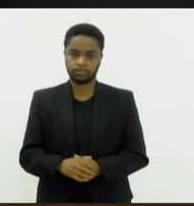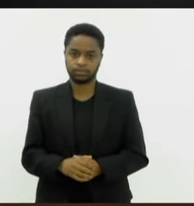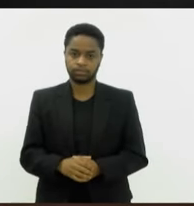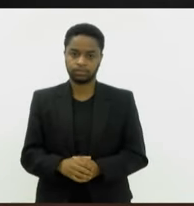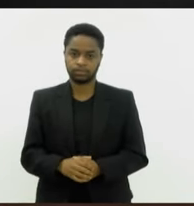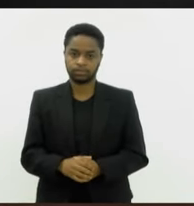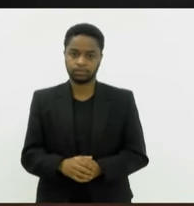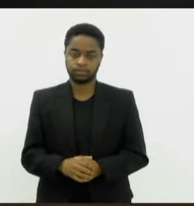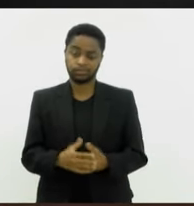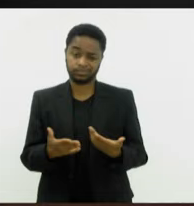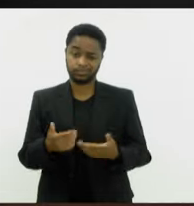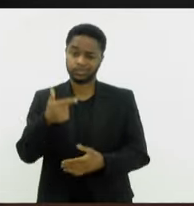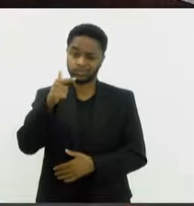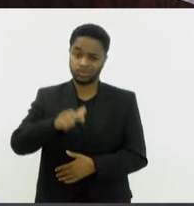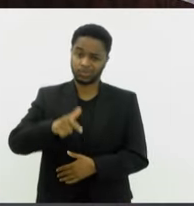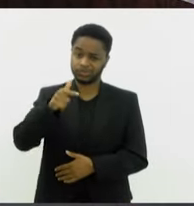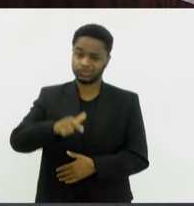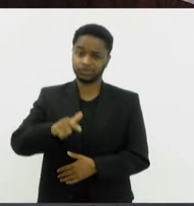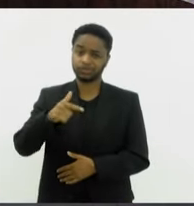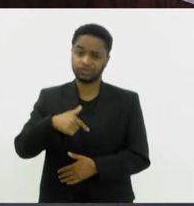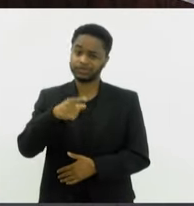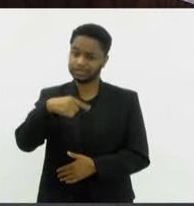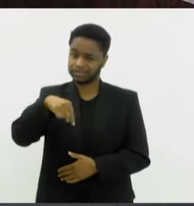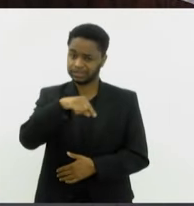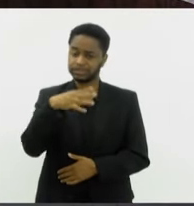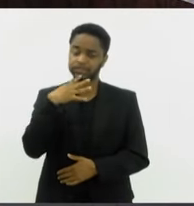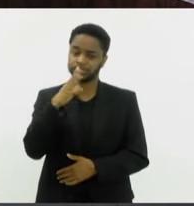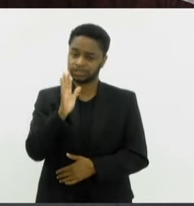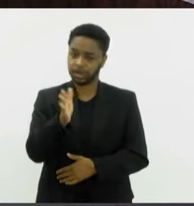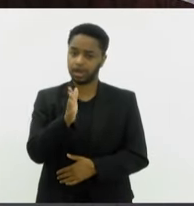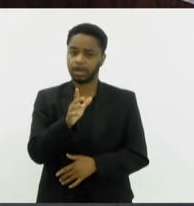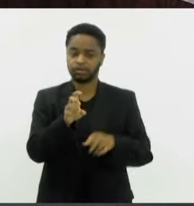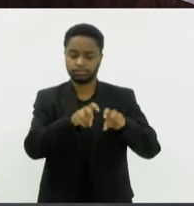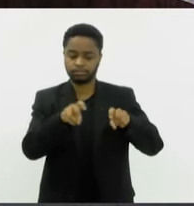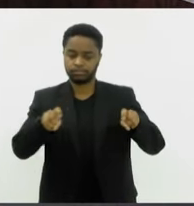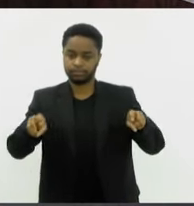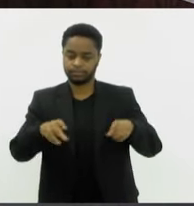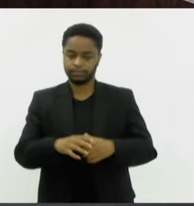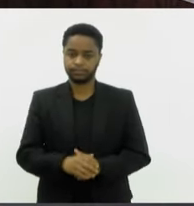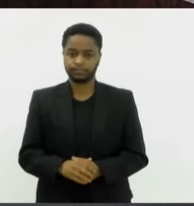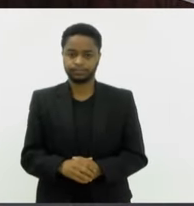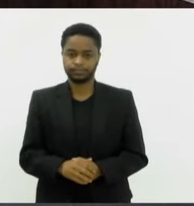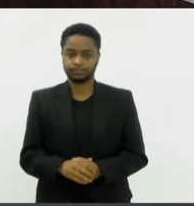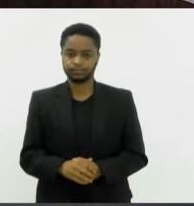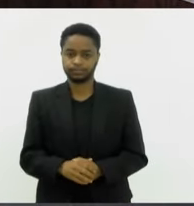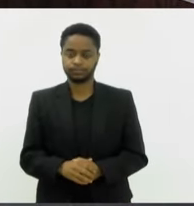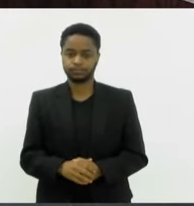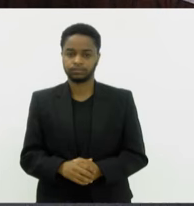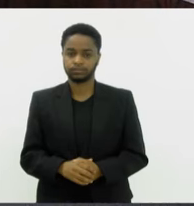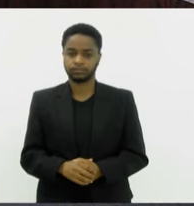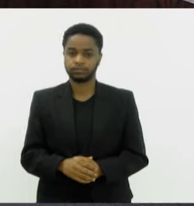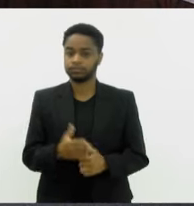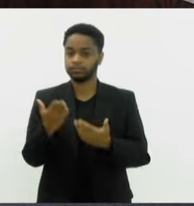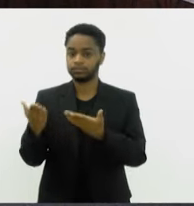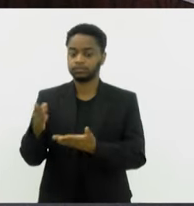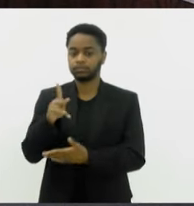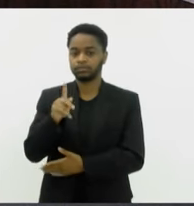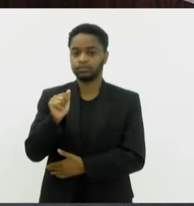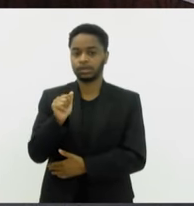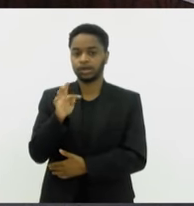é redundância demais Todo mundo já ouviu falar sobre elas e a d Patrícia